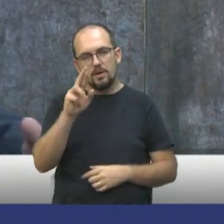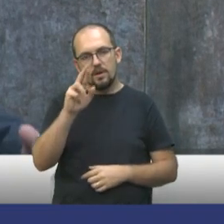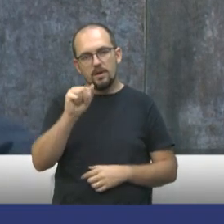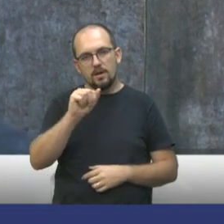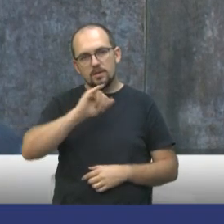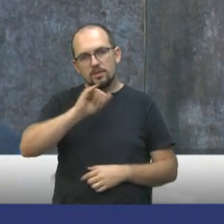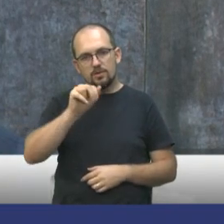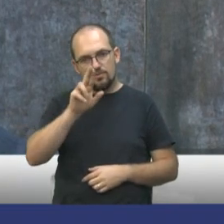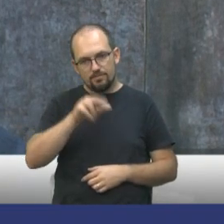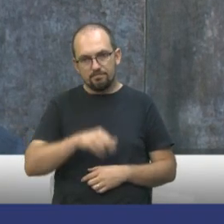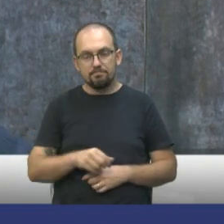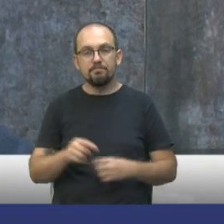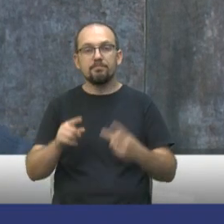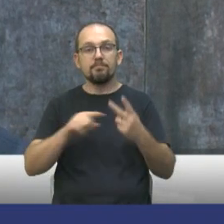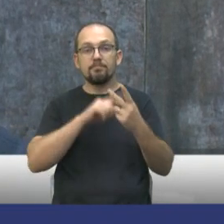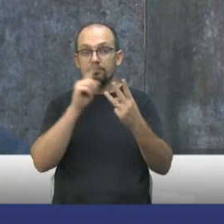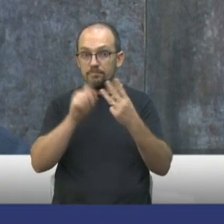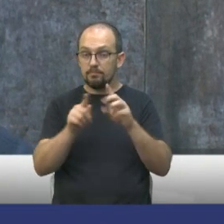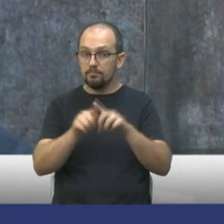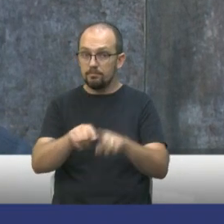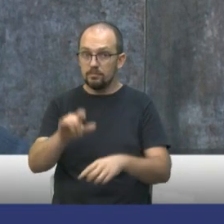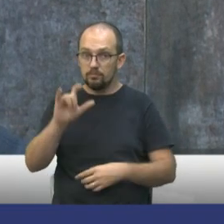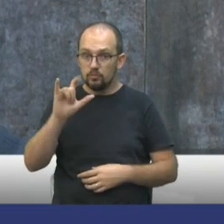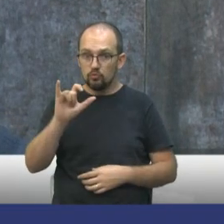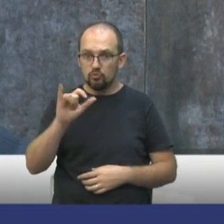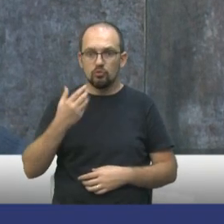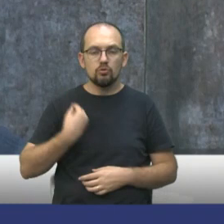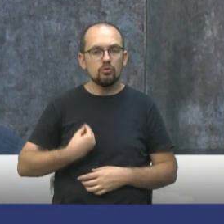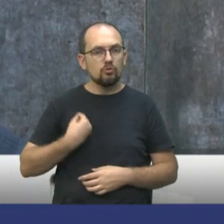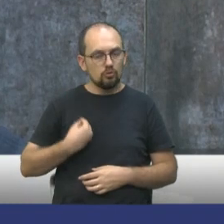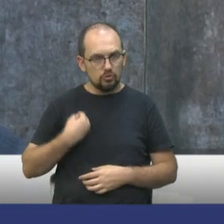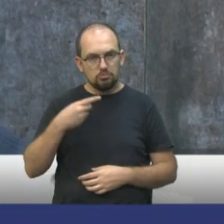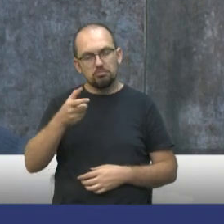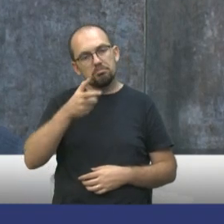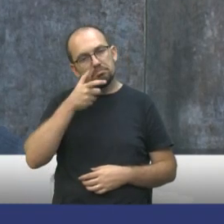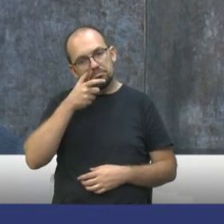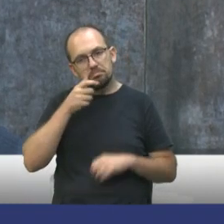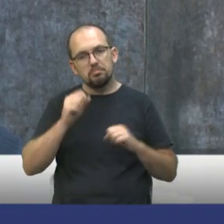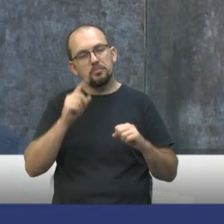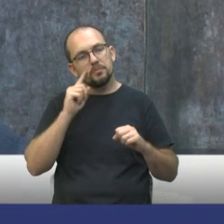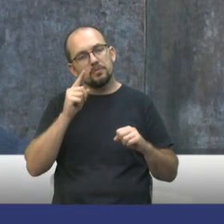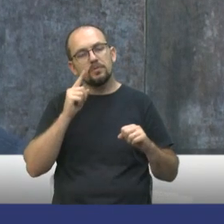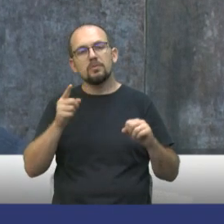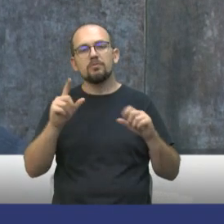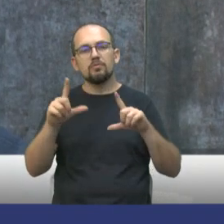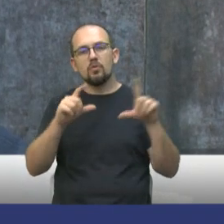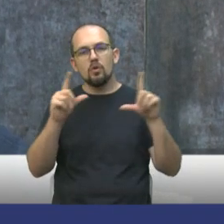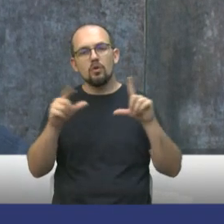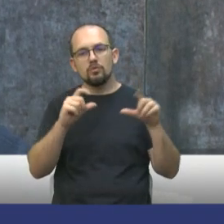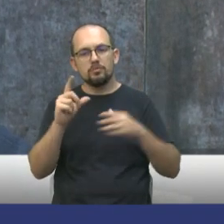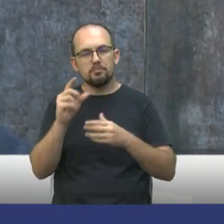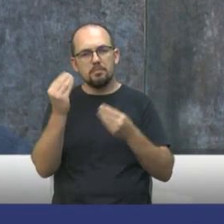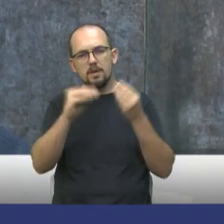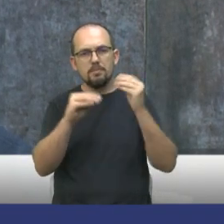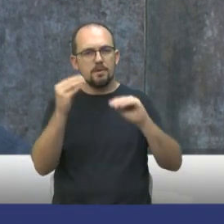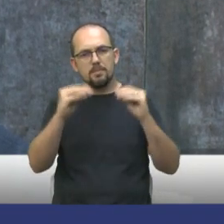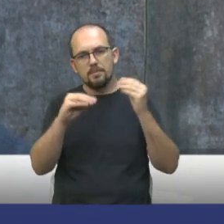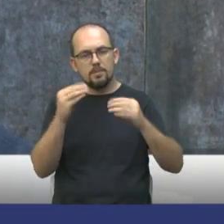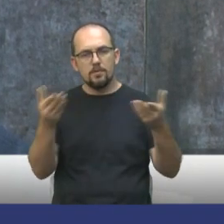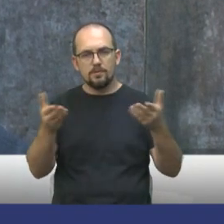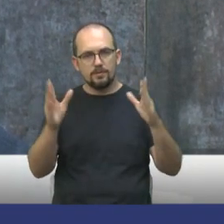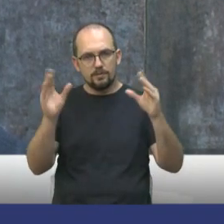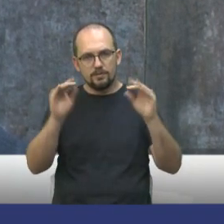No Instagram, nós também estamos presentes e vocês poderão ali conferir algumas fotos, alguns registros desta